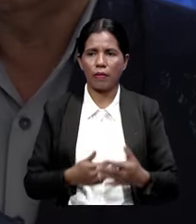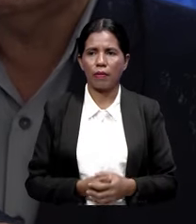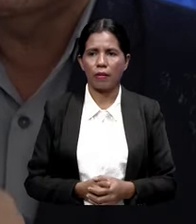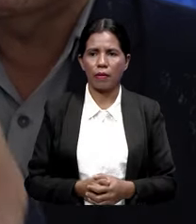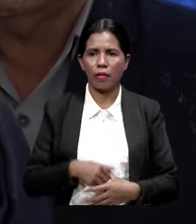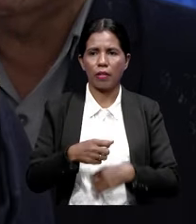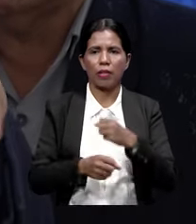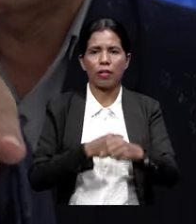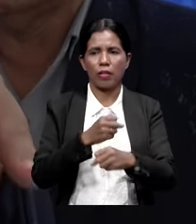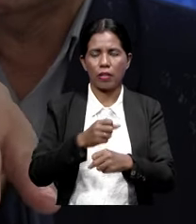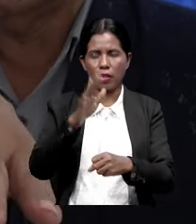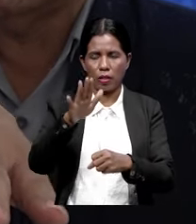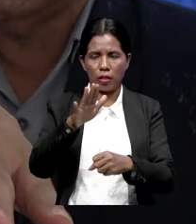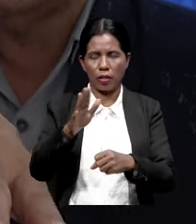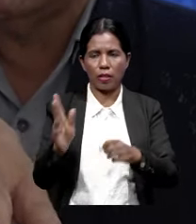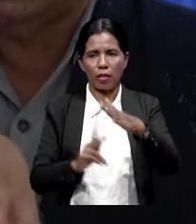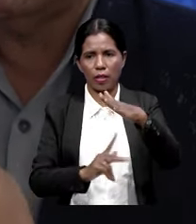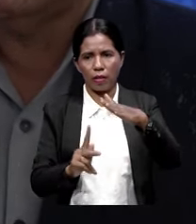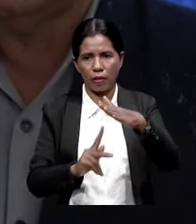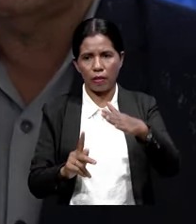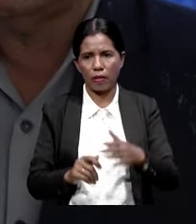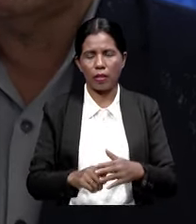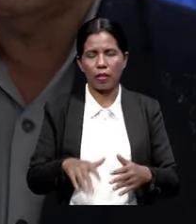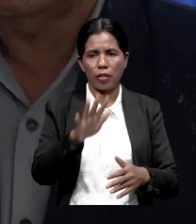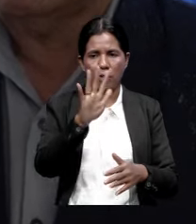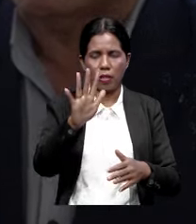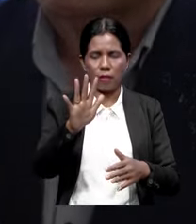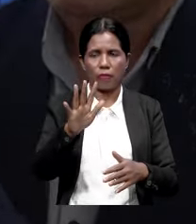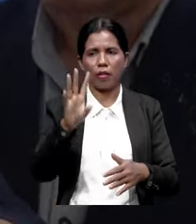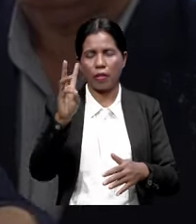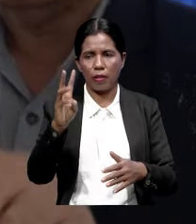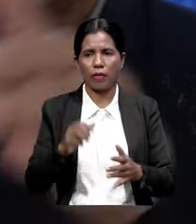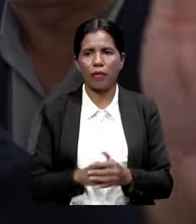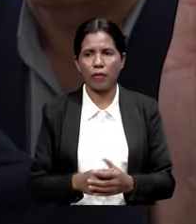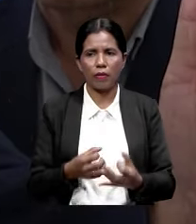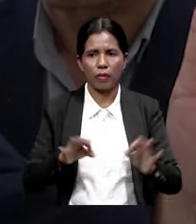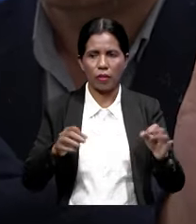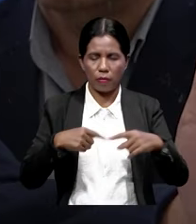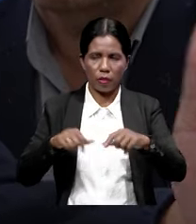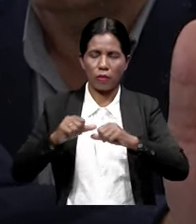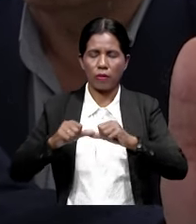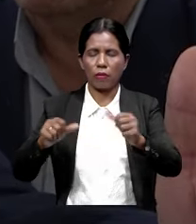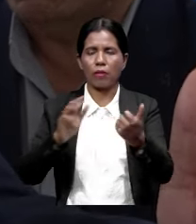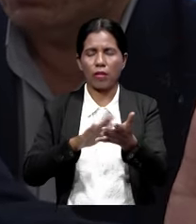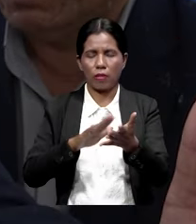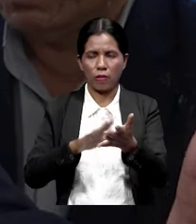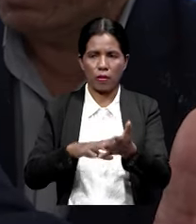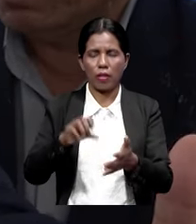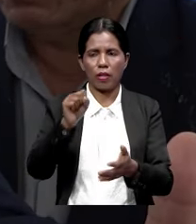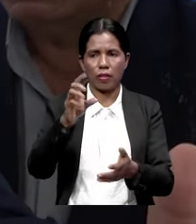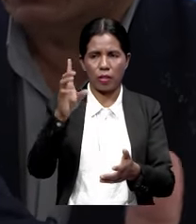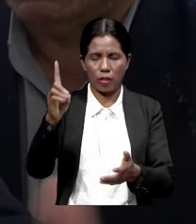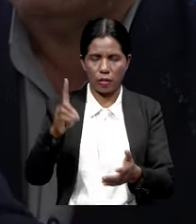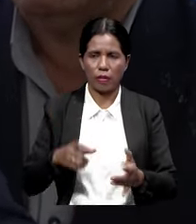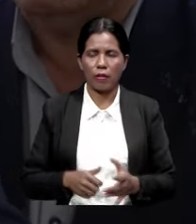dia mai to 5-6 anos, né? Remato lá se vai continuar no ensino primeiro ano